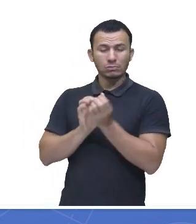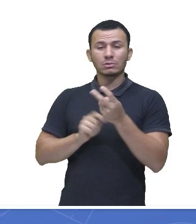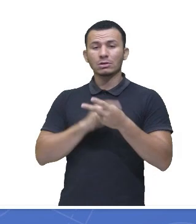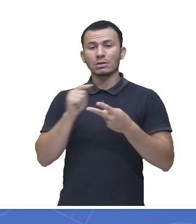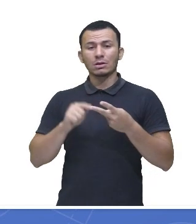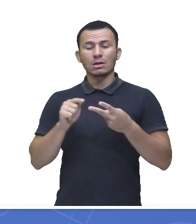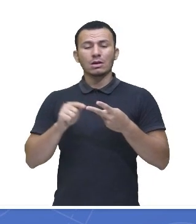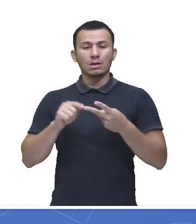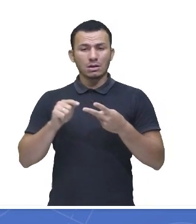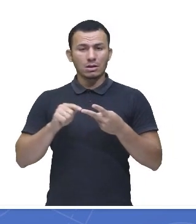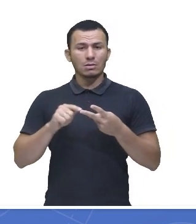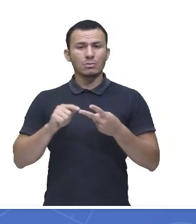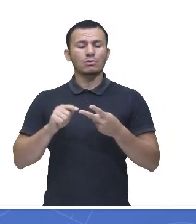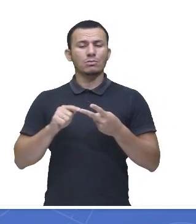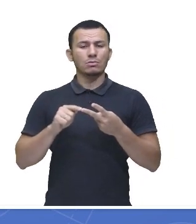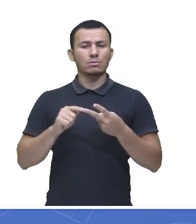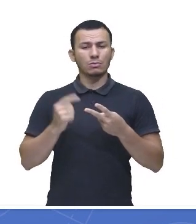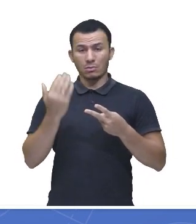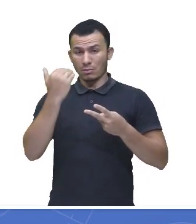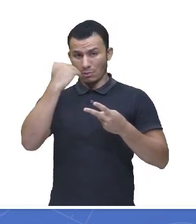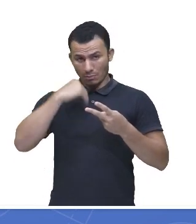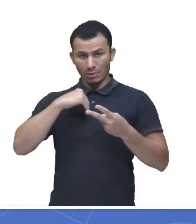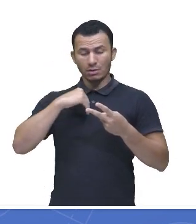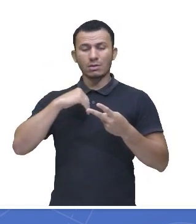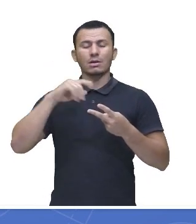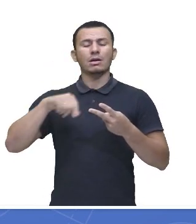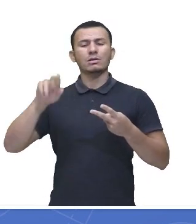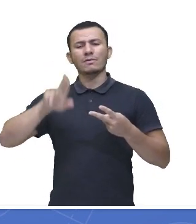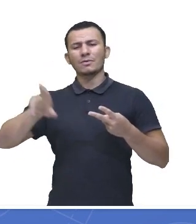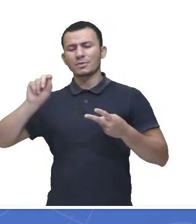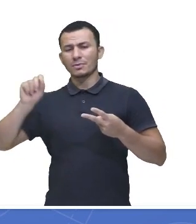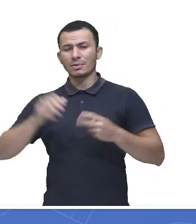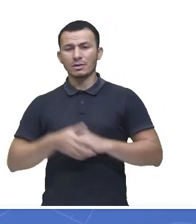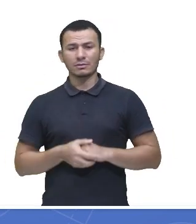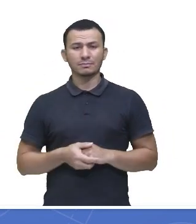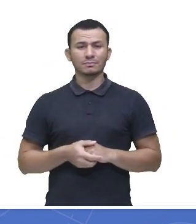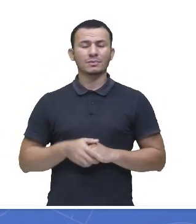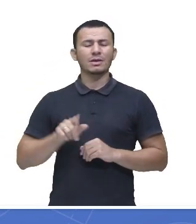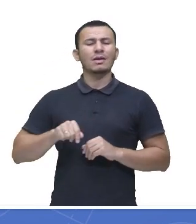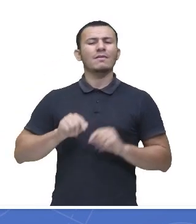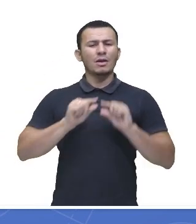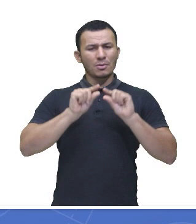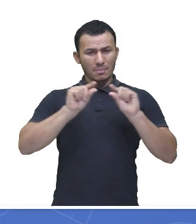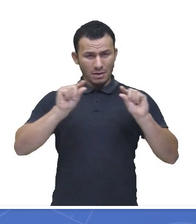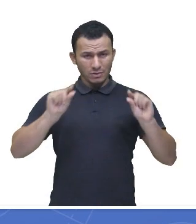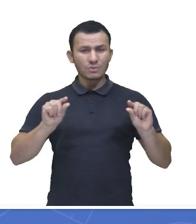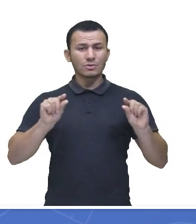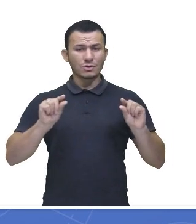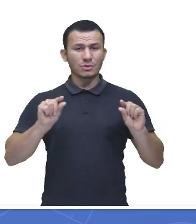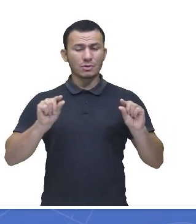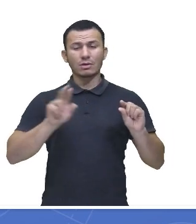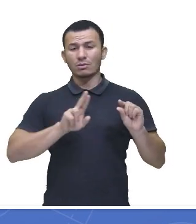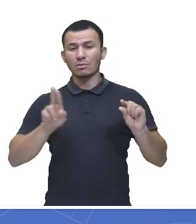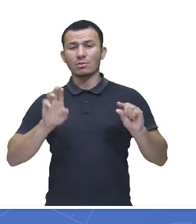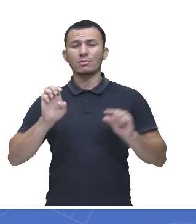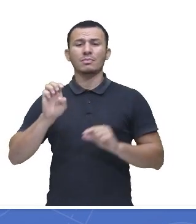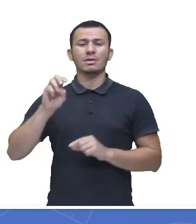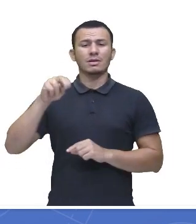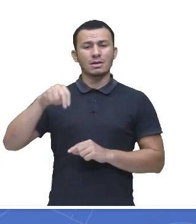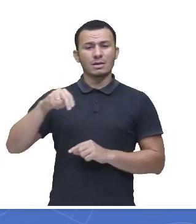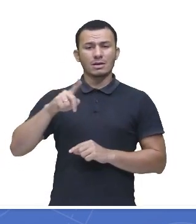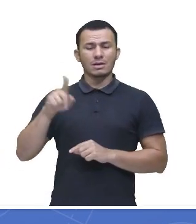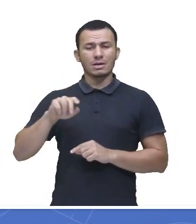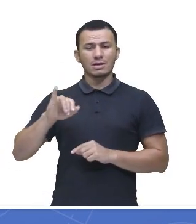químico, na digestão química, eu vou utilizar partículas chamadas de enzimas. Então, eu